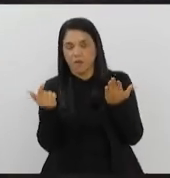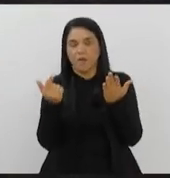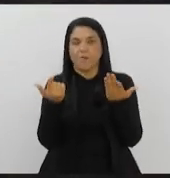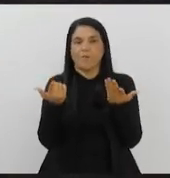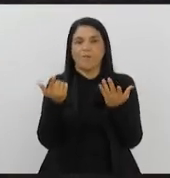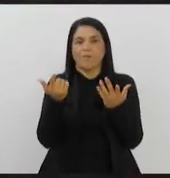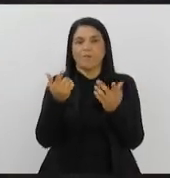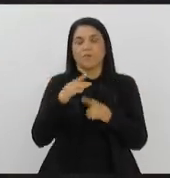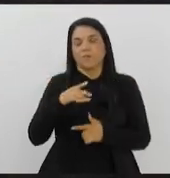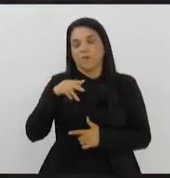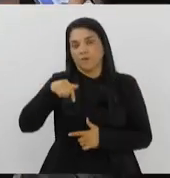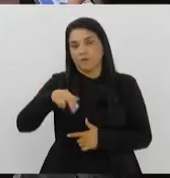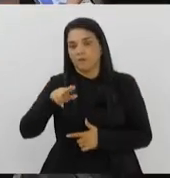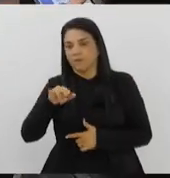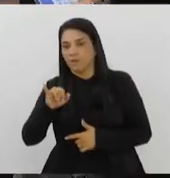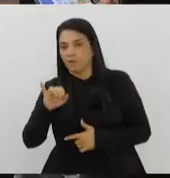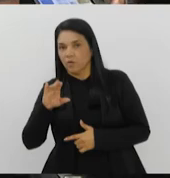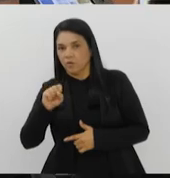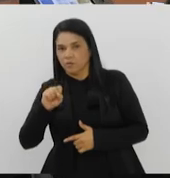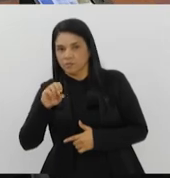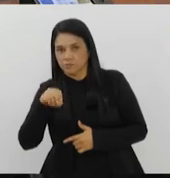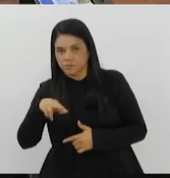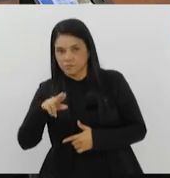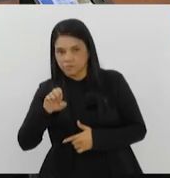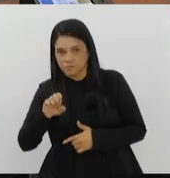discutir, deputado Carlos Mink, por favor.